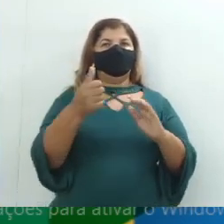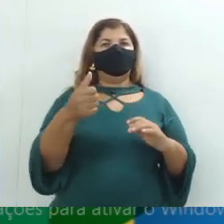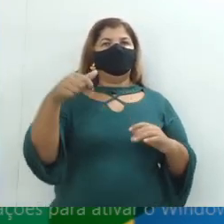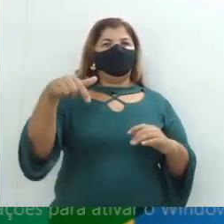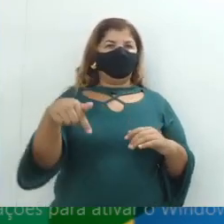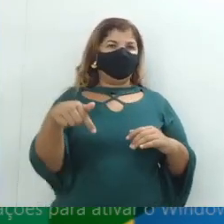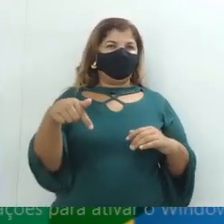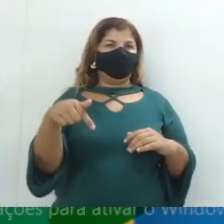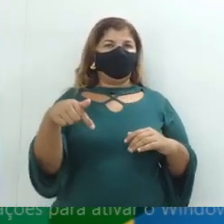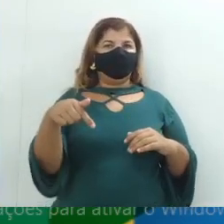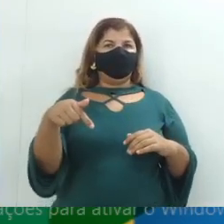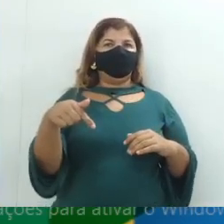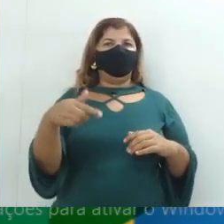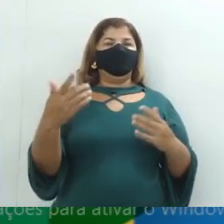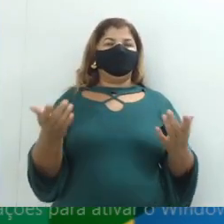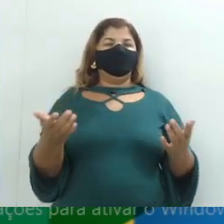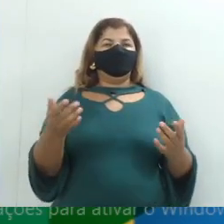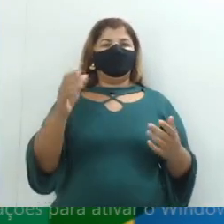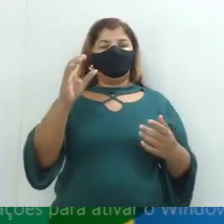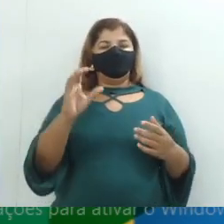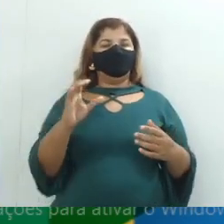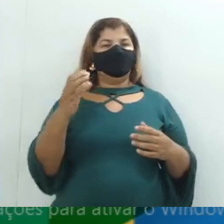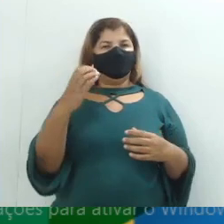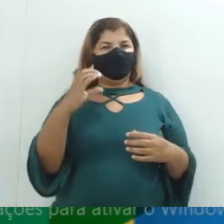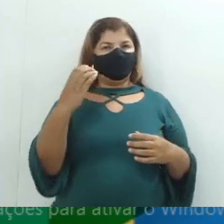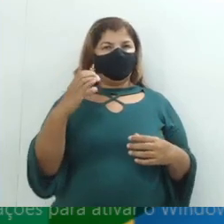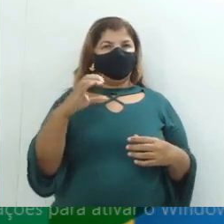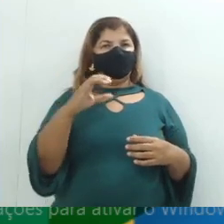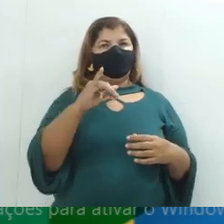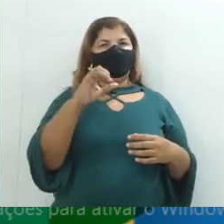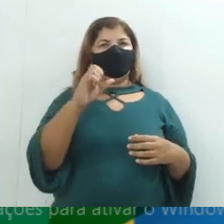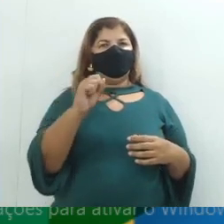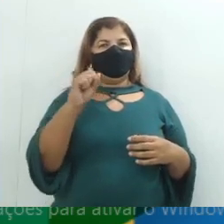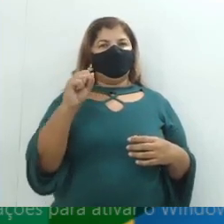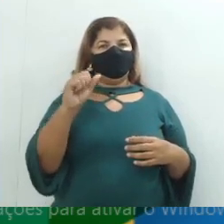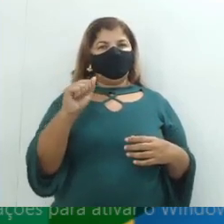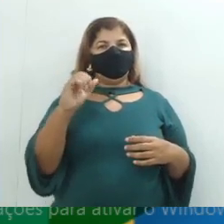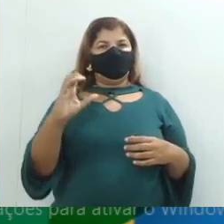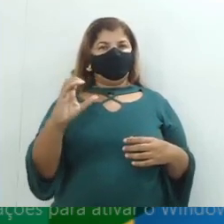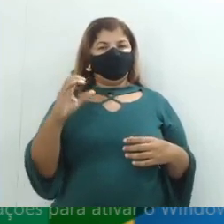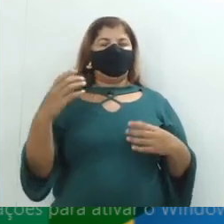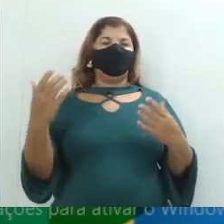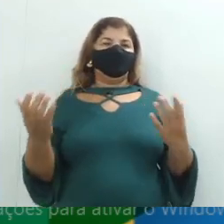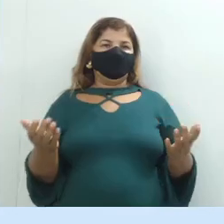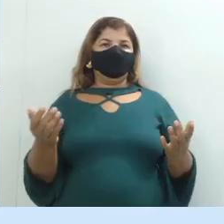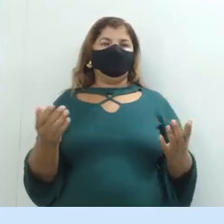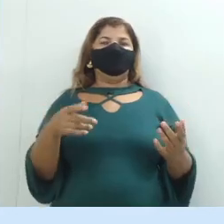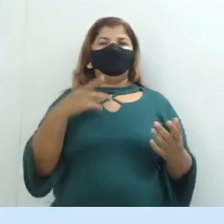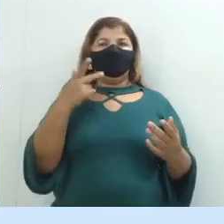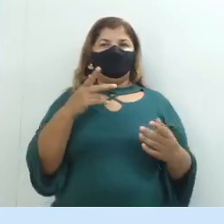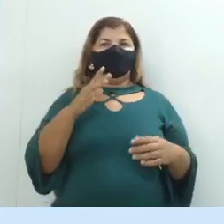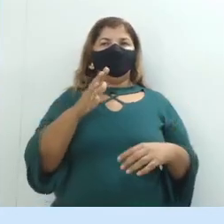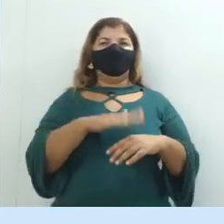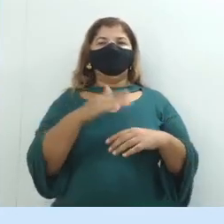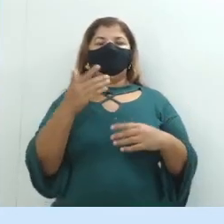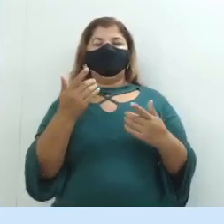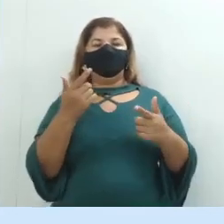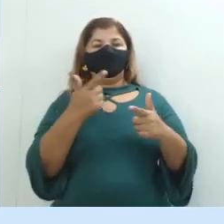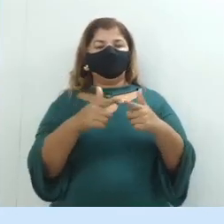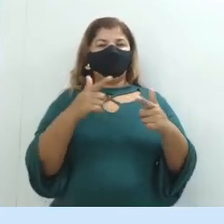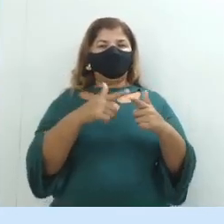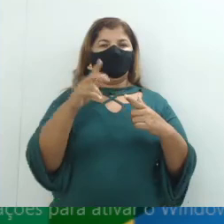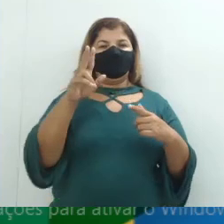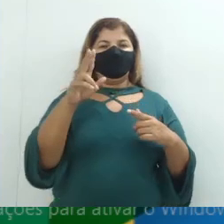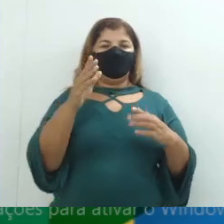É o tempo de Isaac Newton, né? E antes dele já tinha visto Galilei, né? Desafiando os dogmas da igreja com